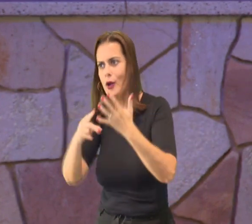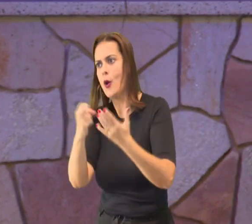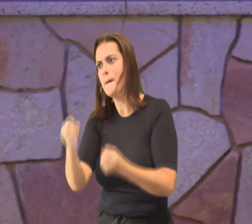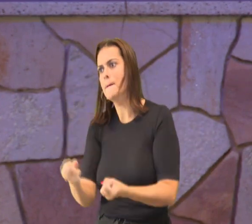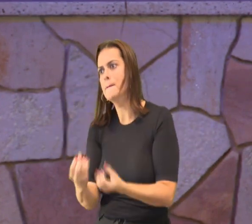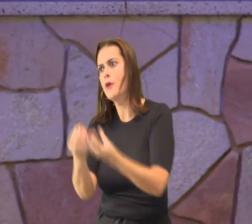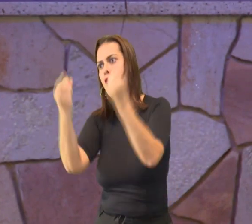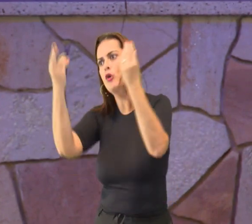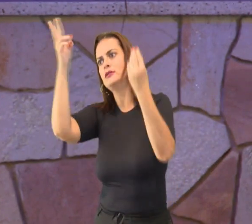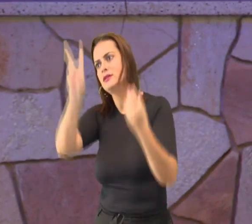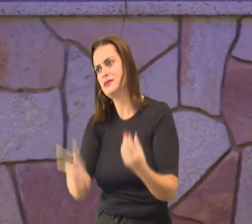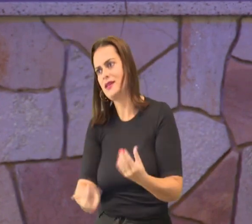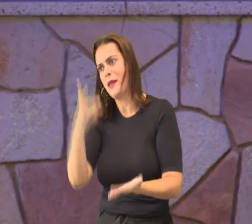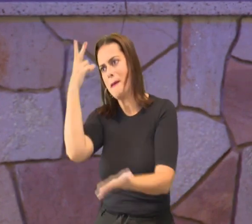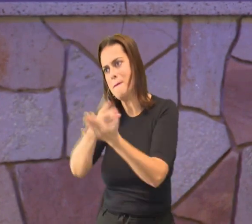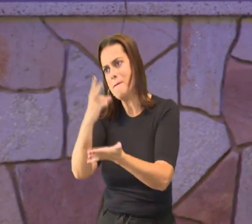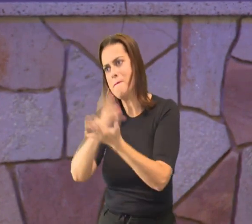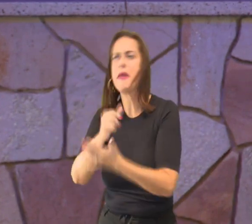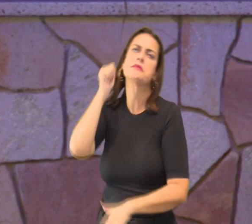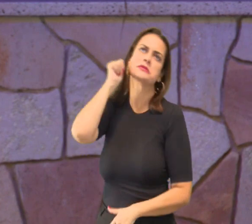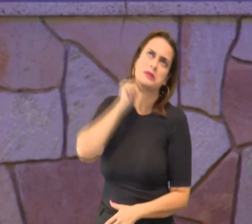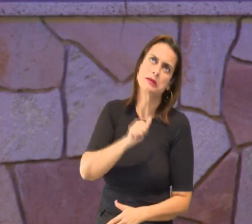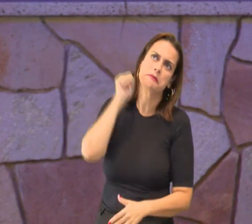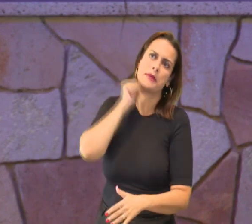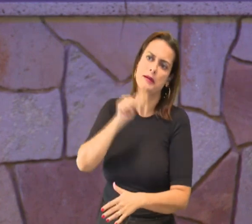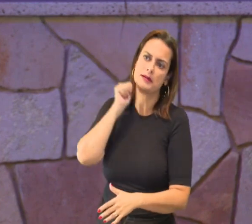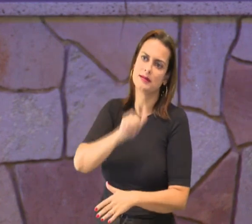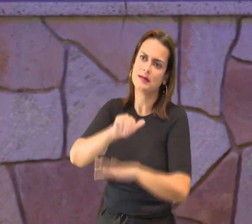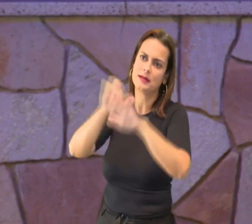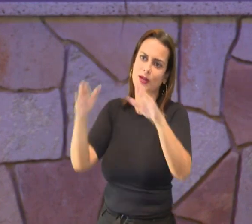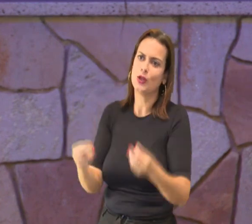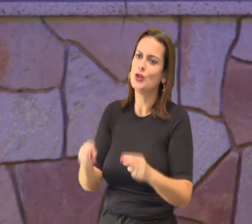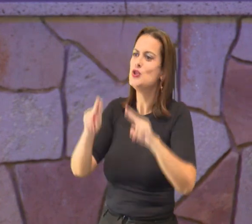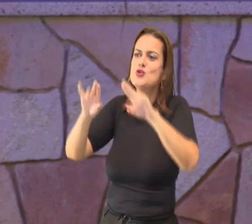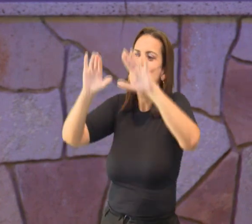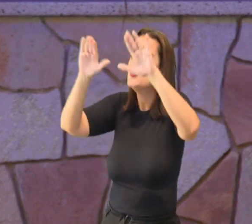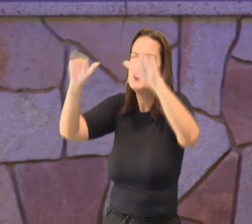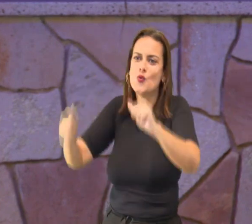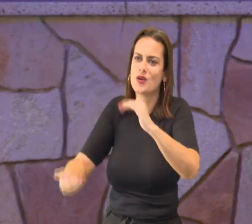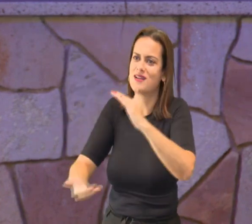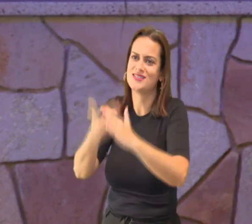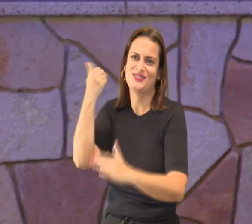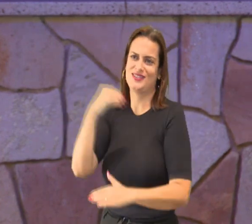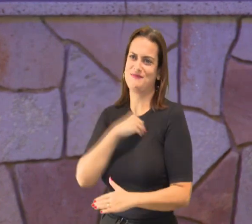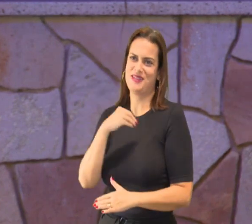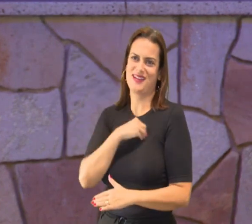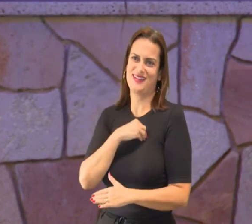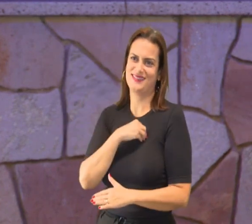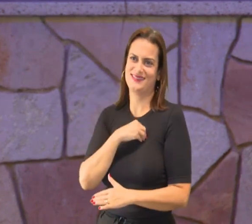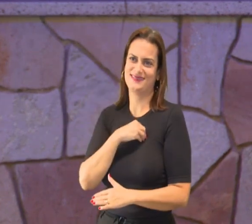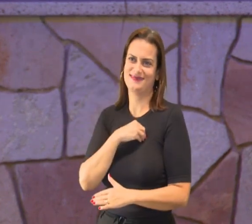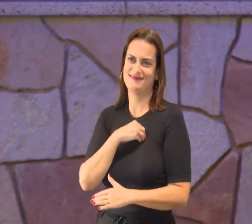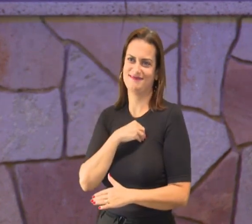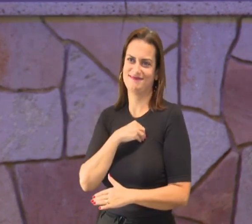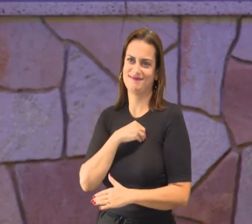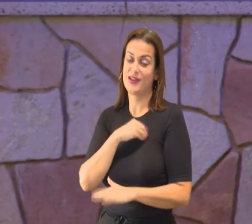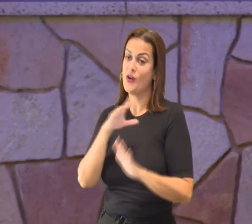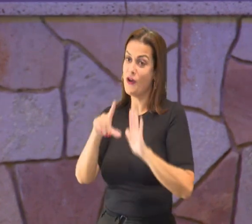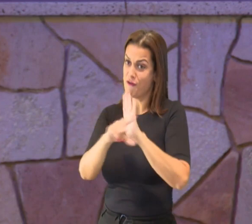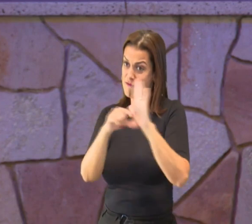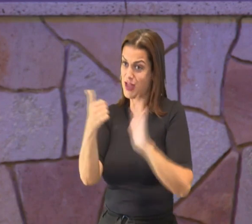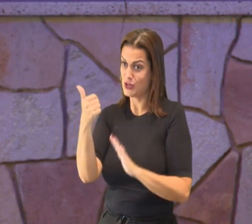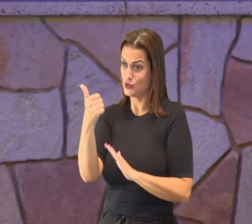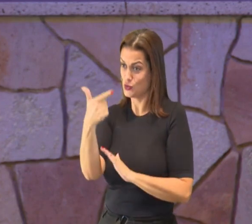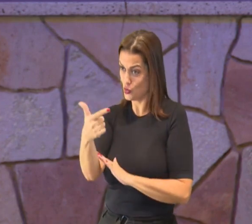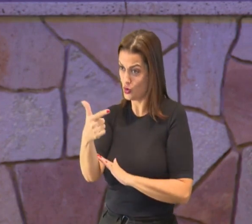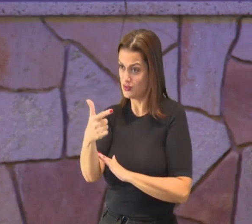os mesmos sacrifícios, que nunca, jamais podem remover pecados. Verso 12 do capítulo